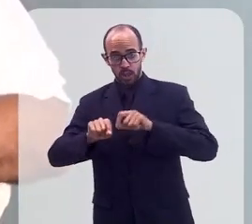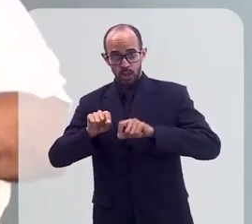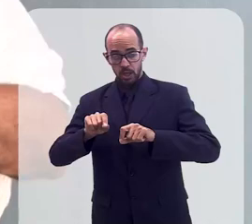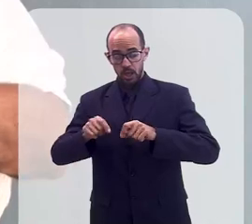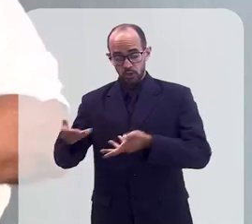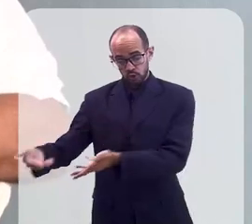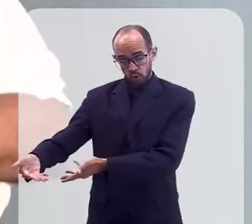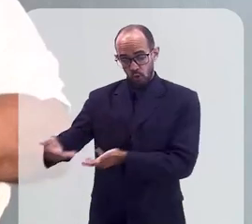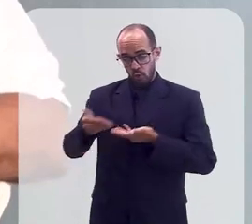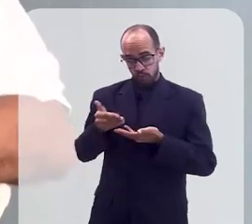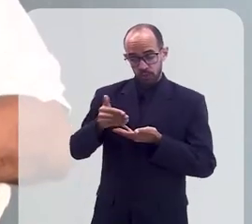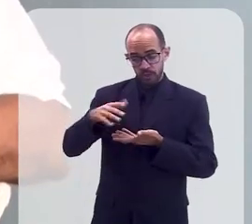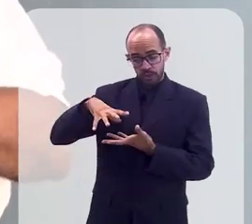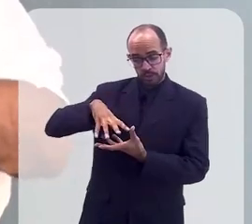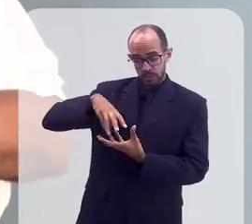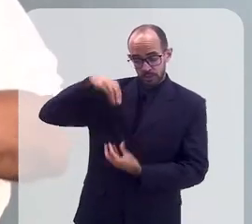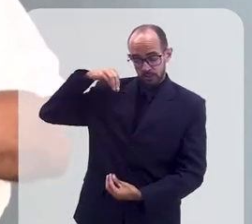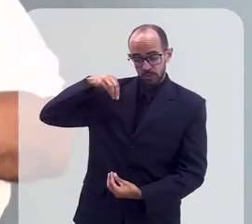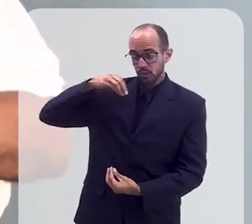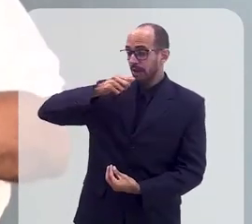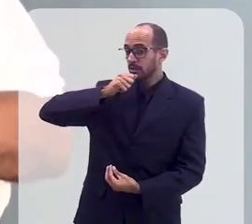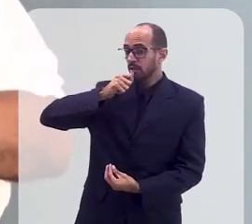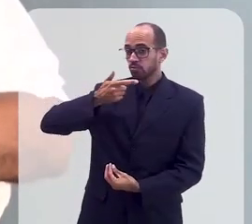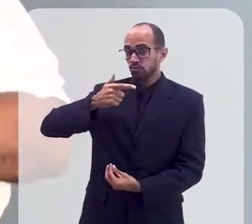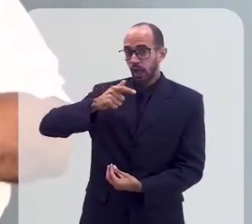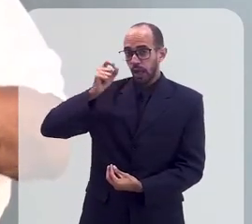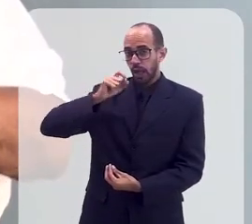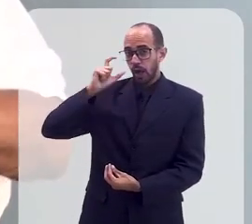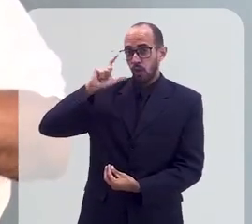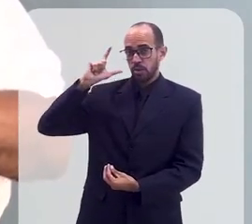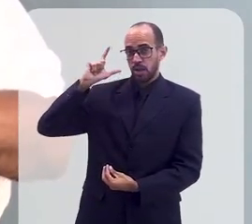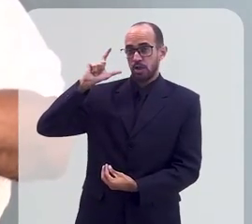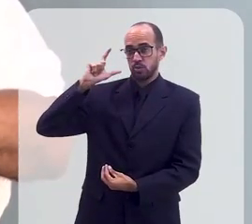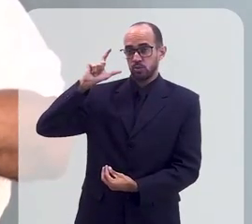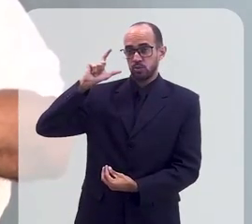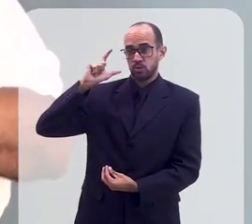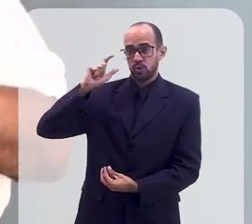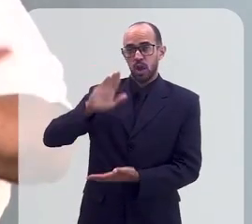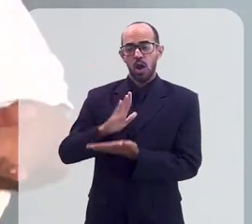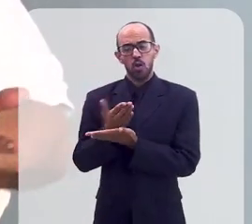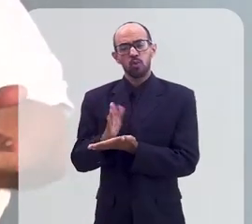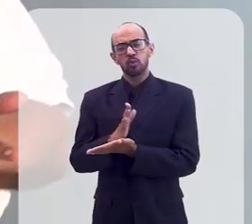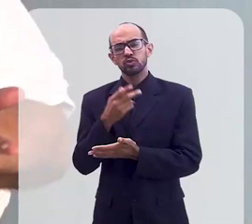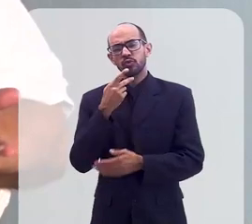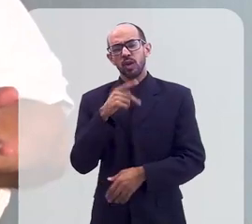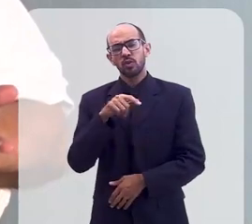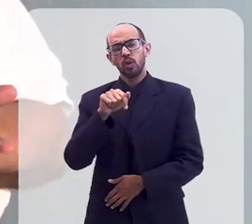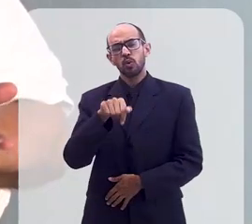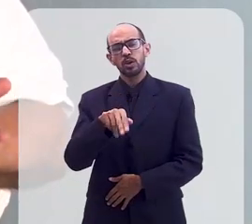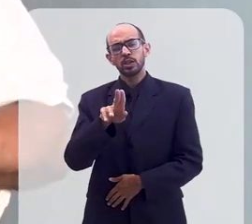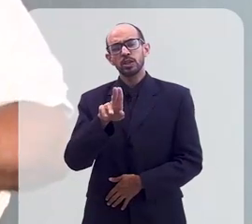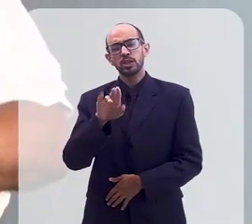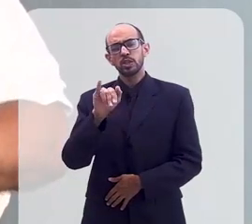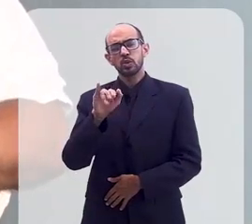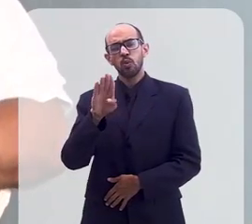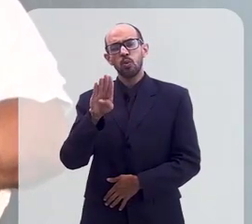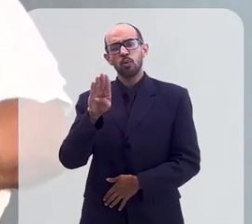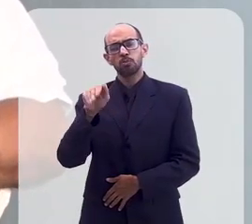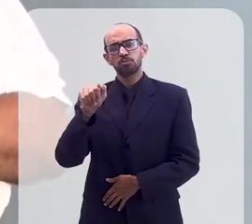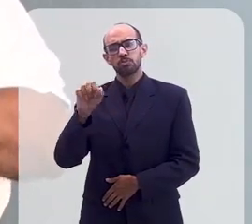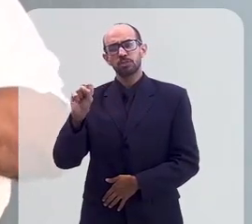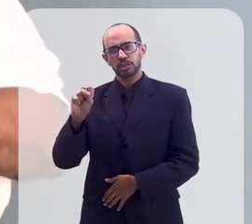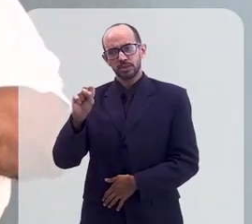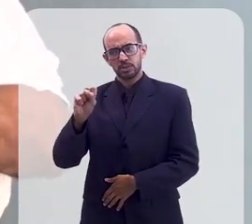espíritos que não são despertados, né? Uns chamam de quiumbas, uns chamam de